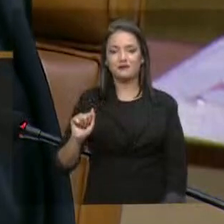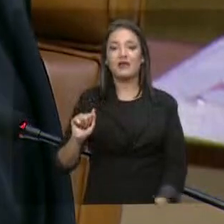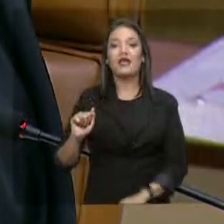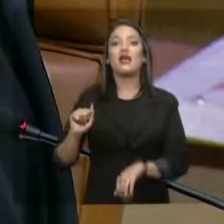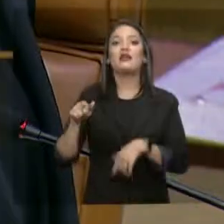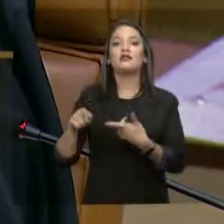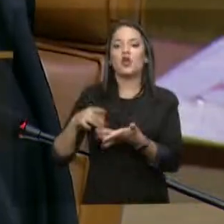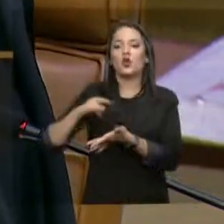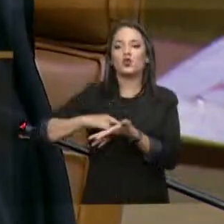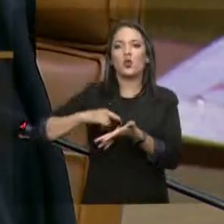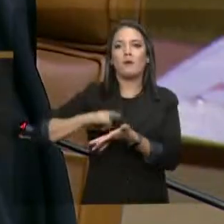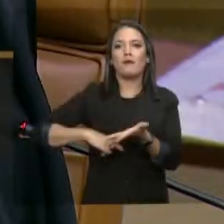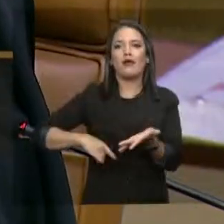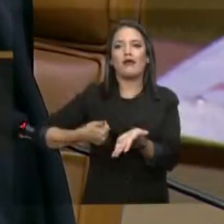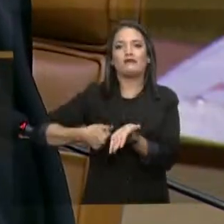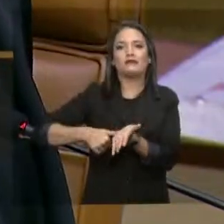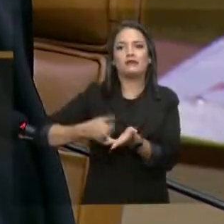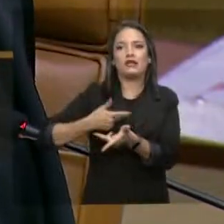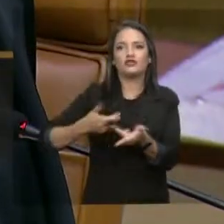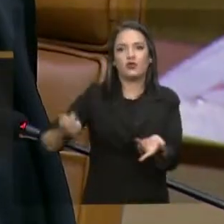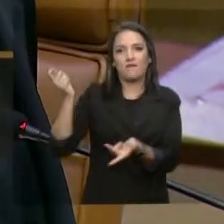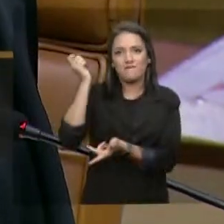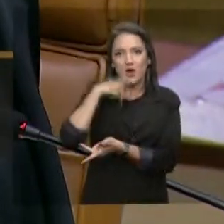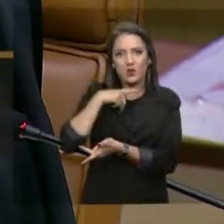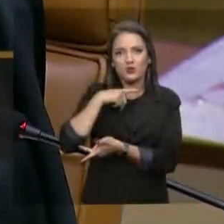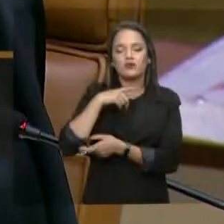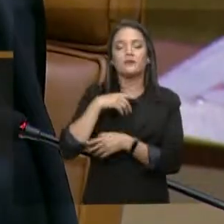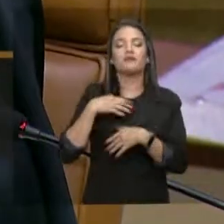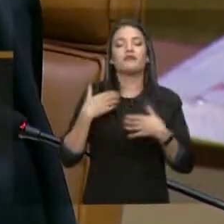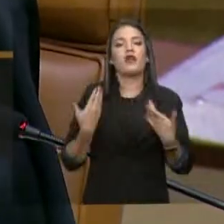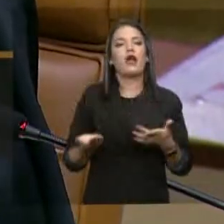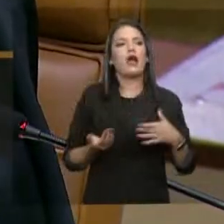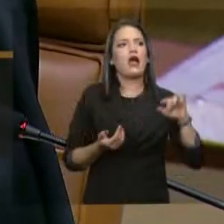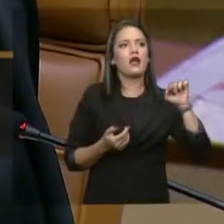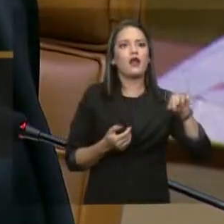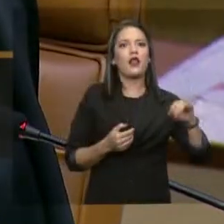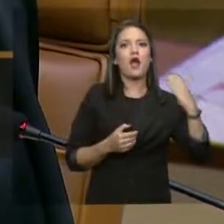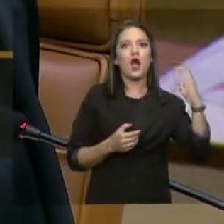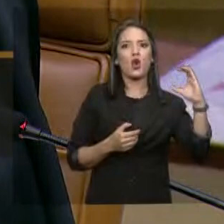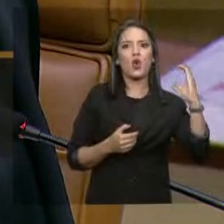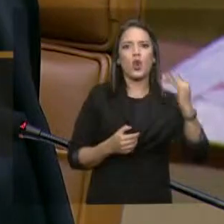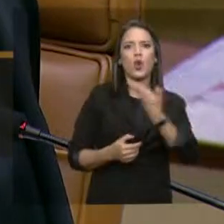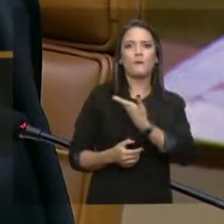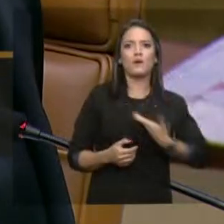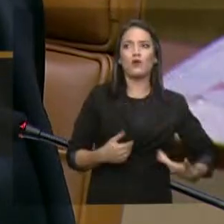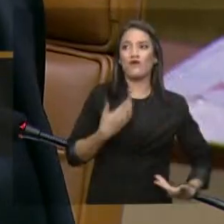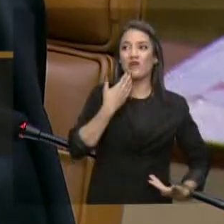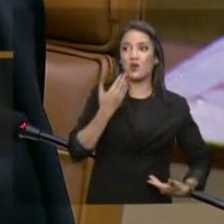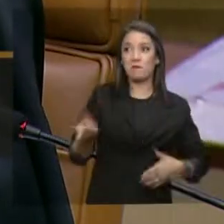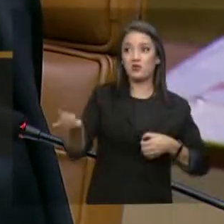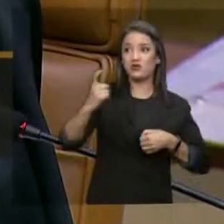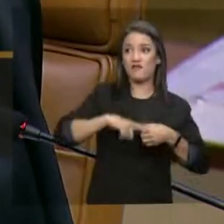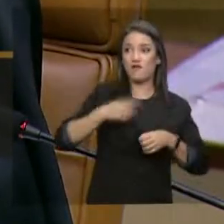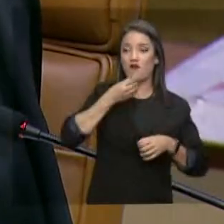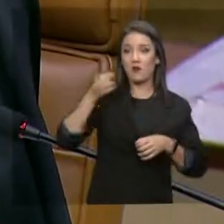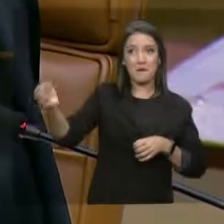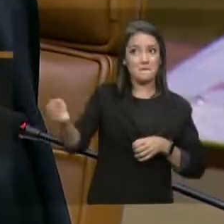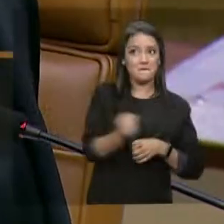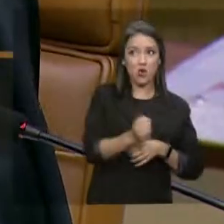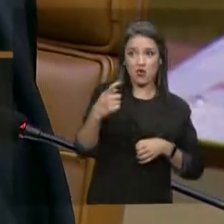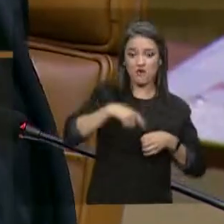momento de sua prisão. O governo da Colômbia solicitou imediatamente a extradição do condenado